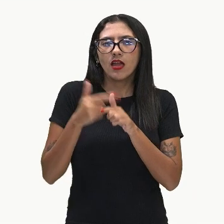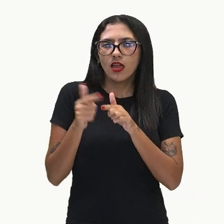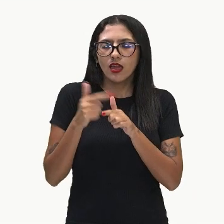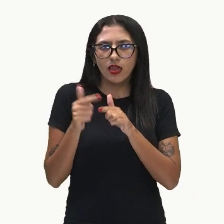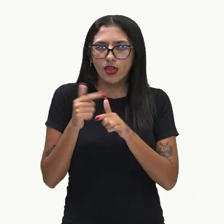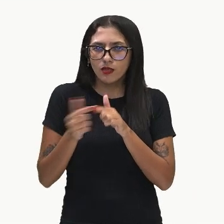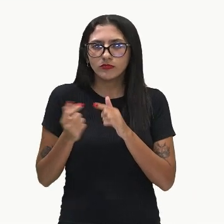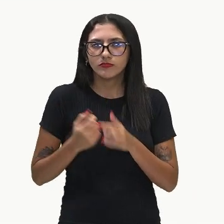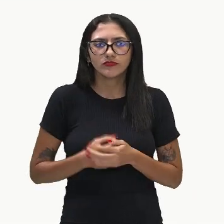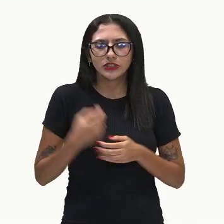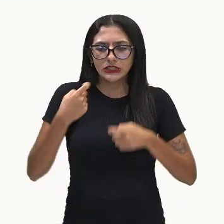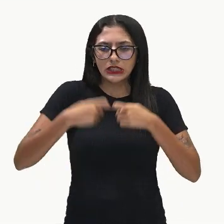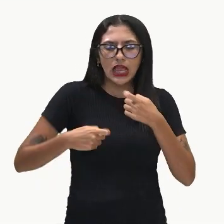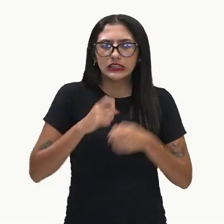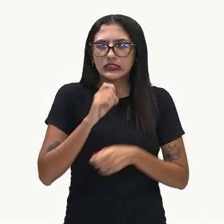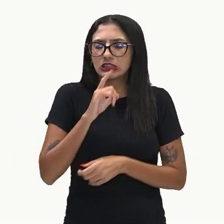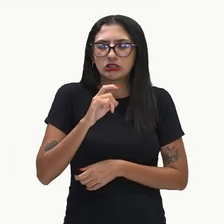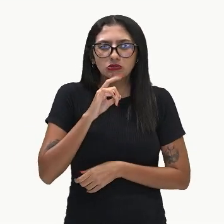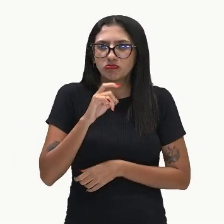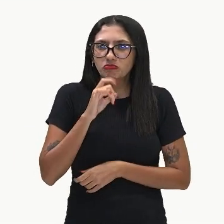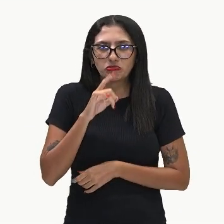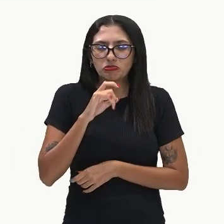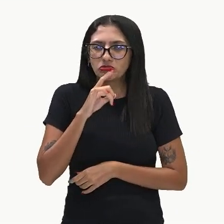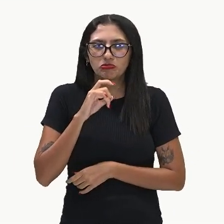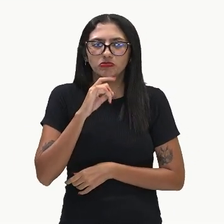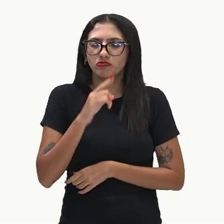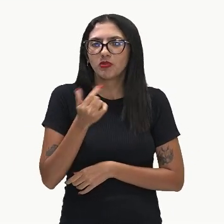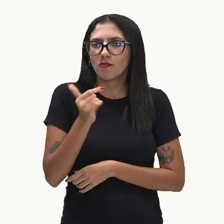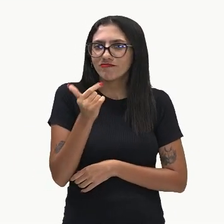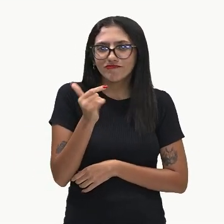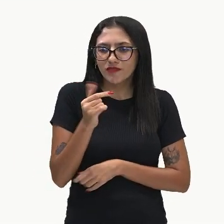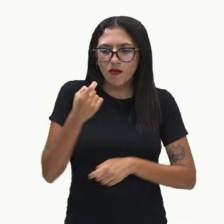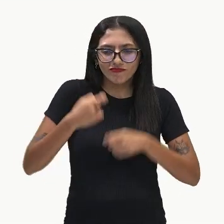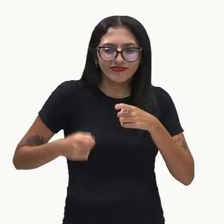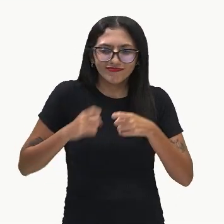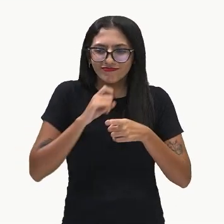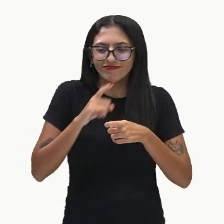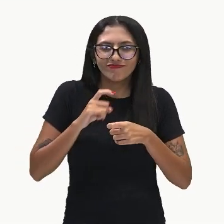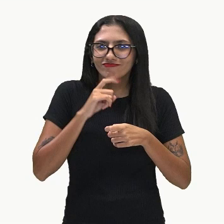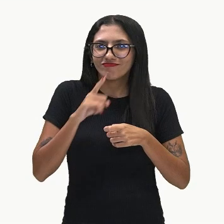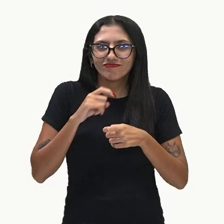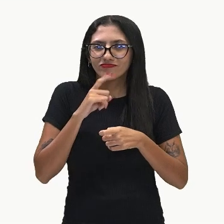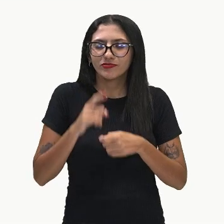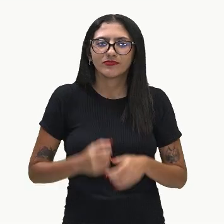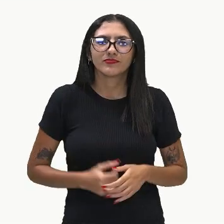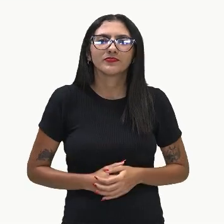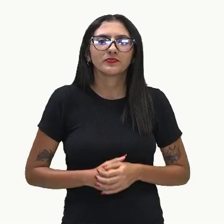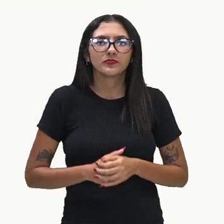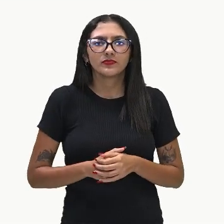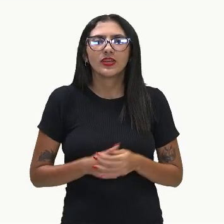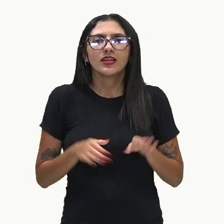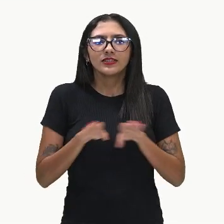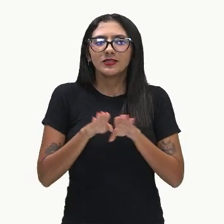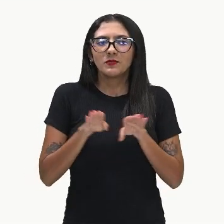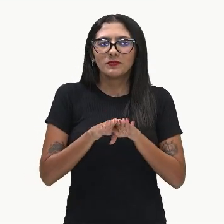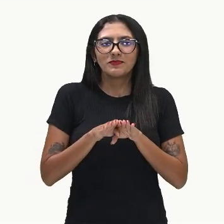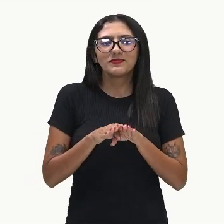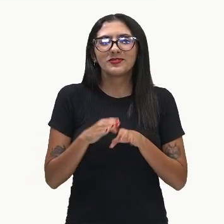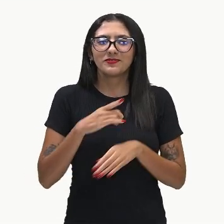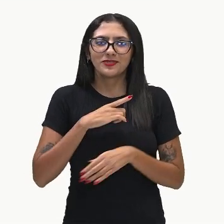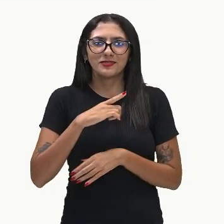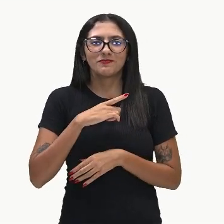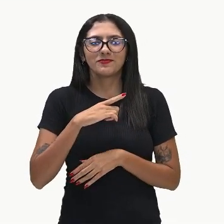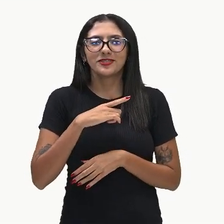com os rapazes, né, que utilizam esses hormônios, né? Além de mexer também muito com a